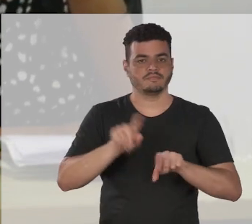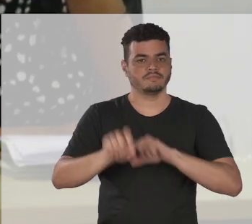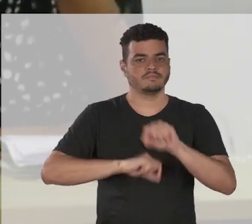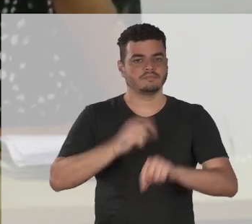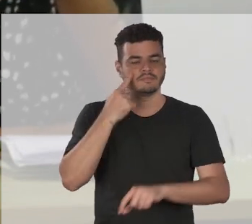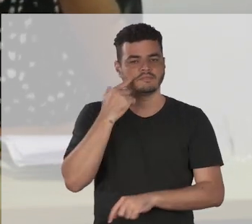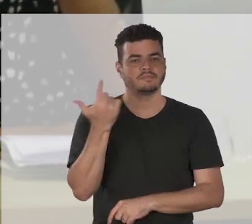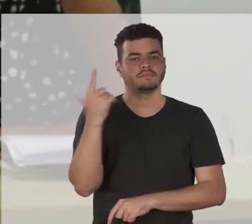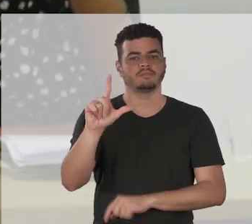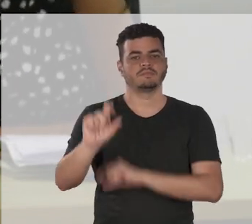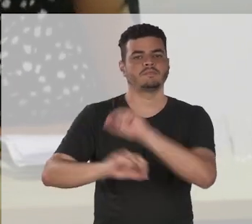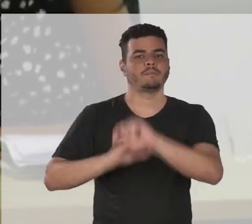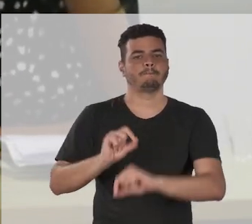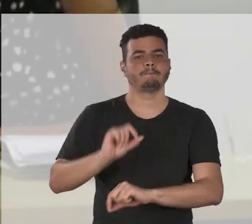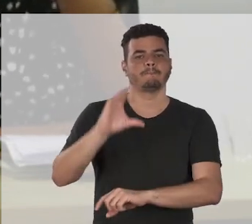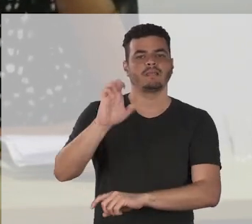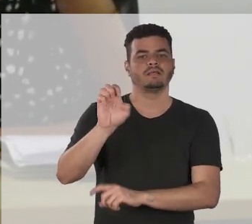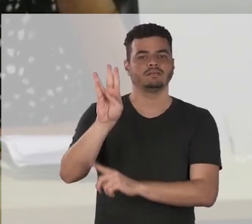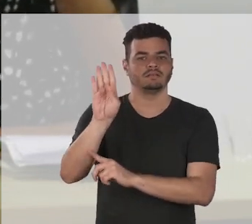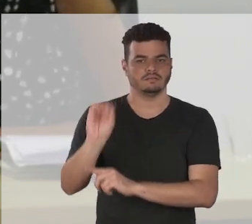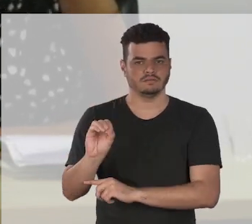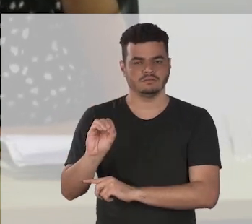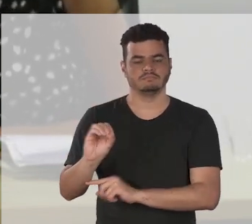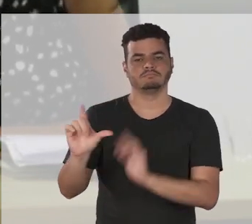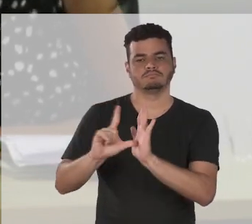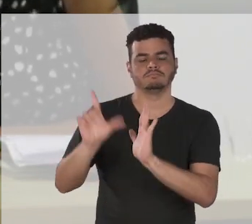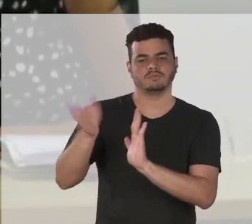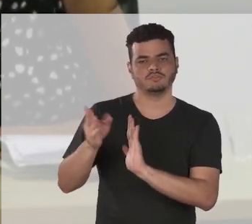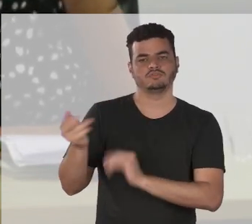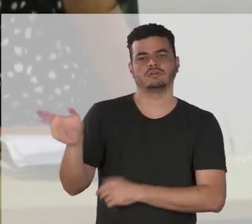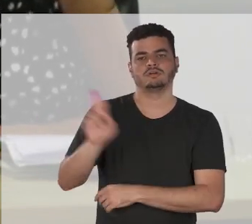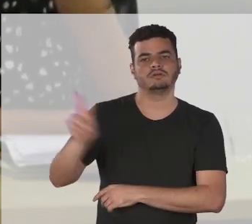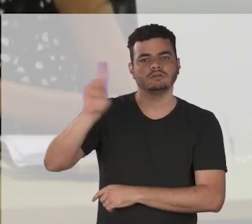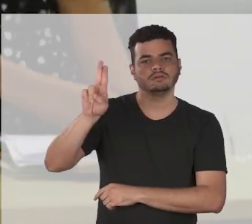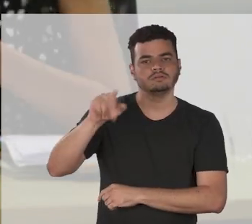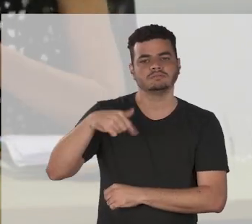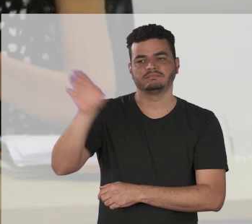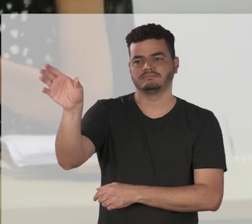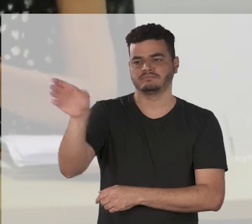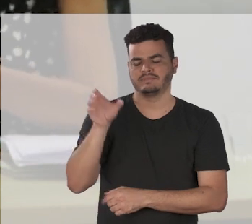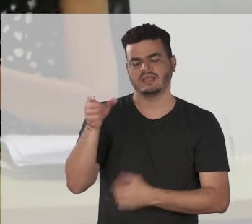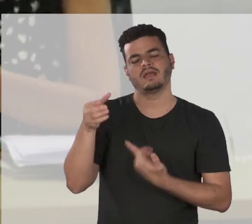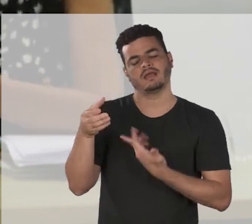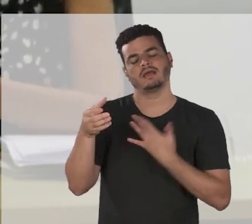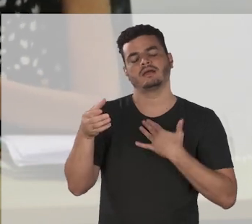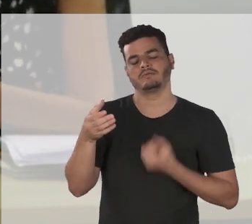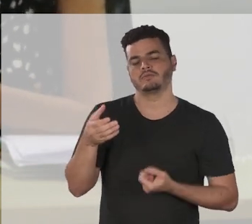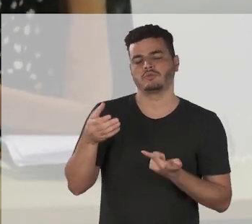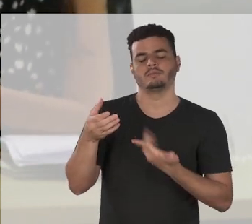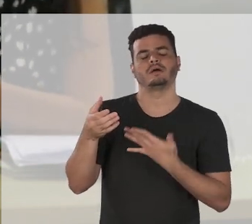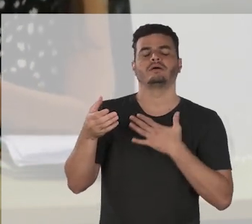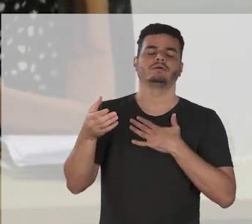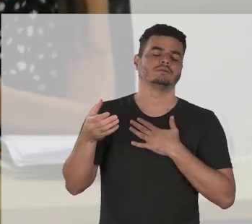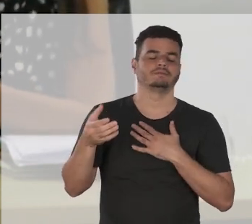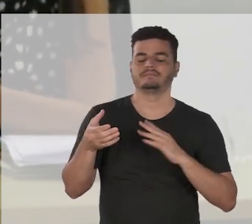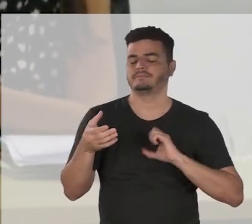subir a escada da biblioteca e, bom, ia a ser usado. Então, usado, bom, se chama, eu creio que me